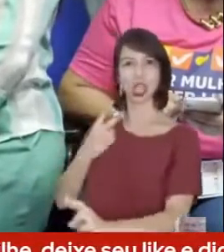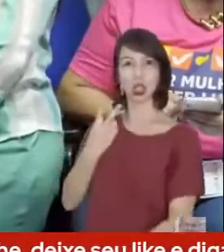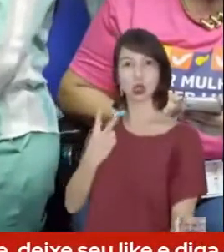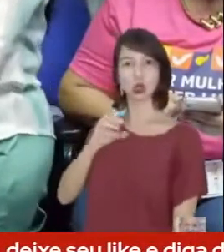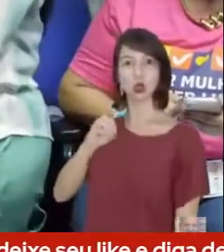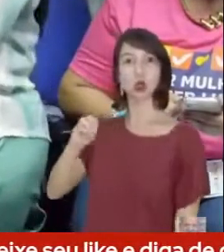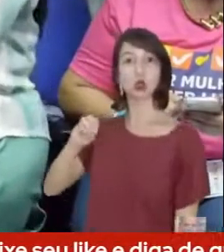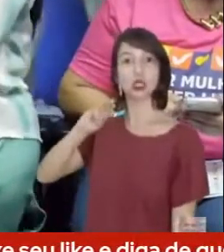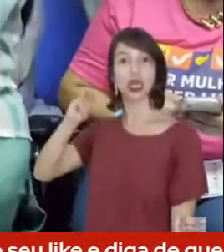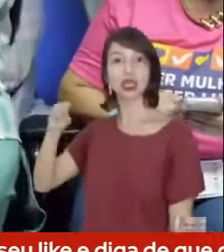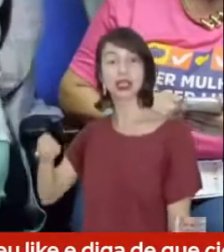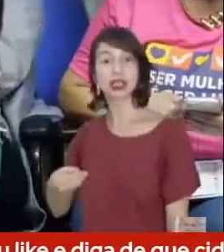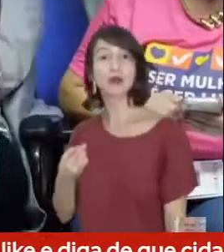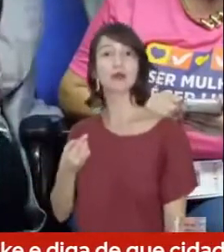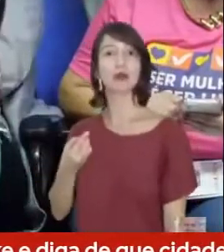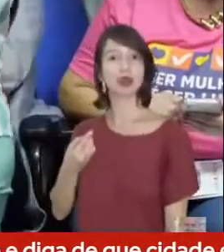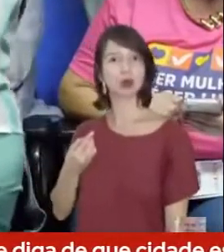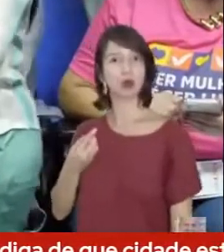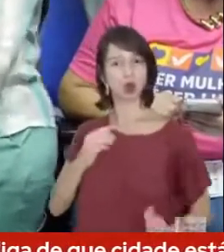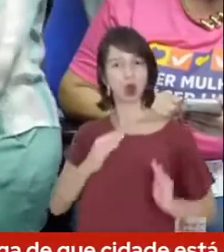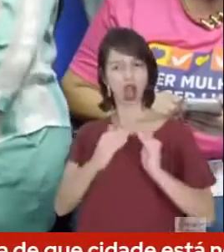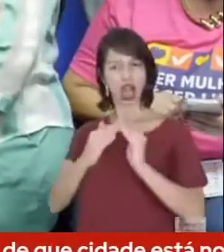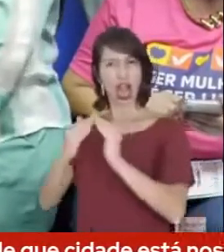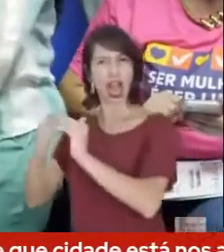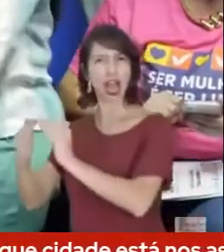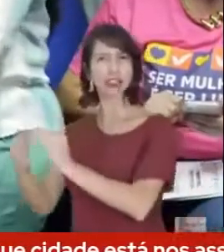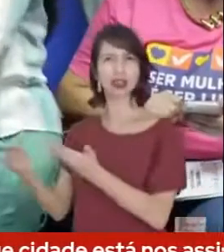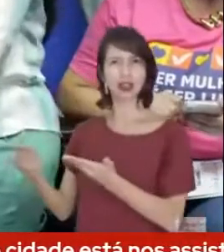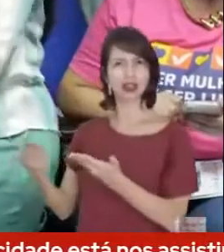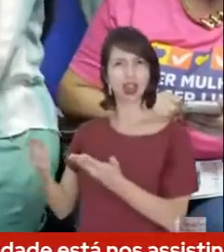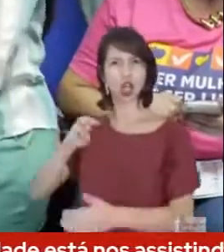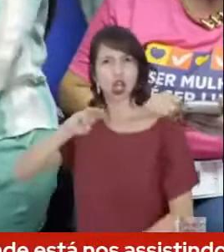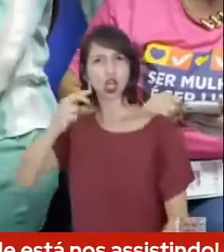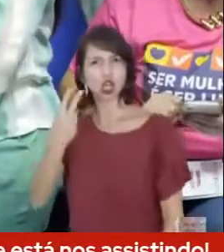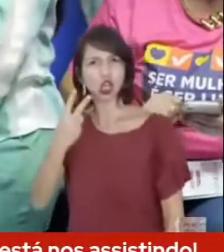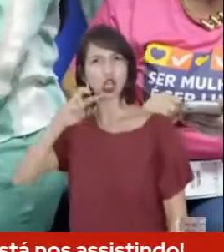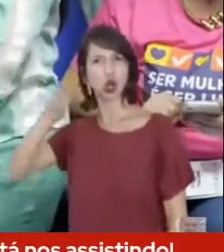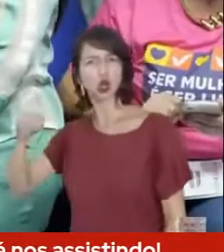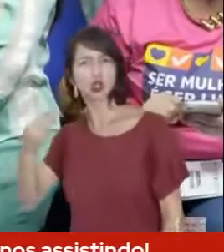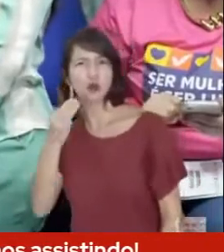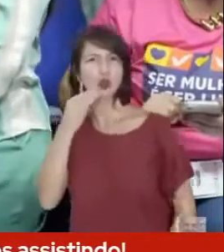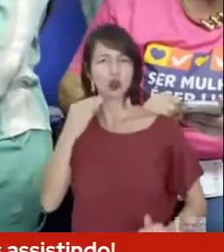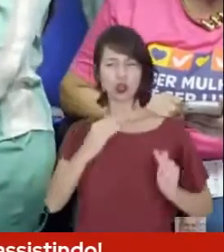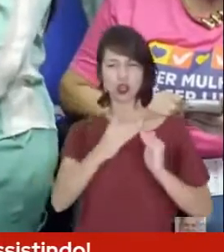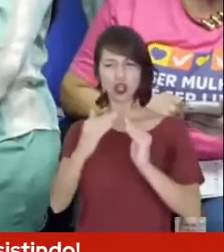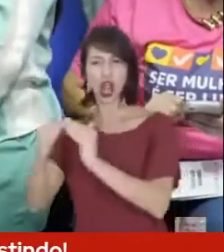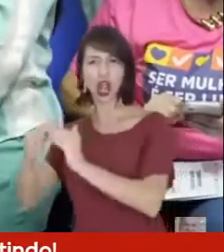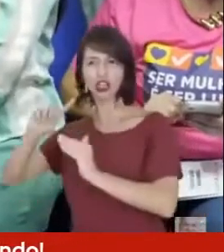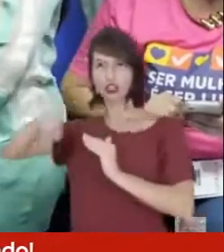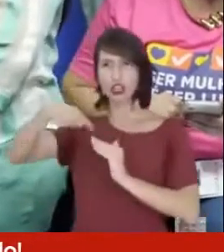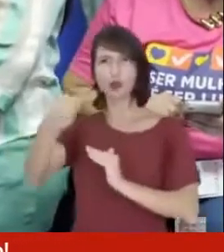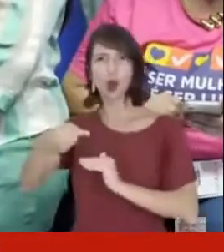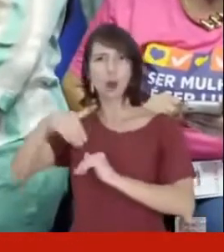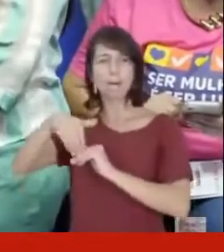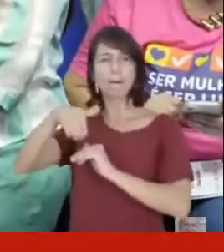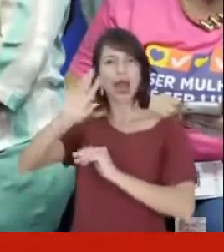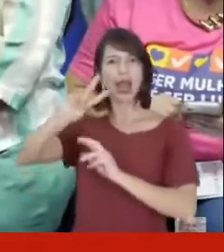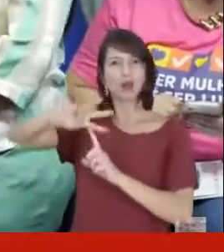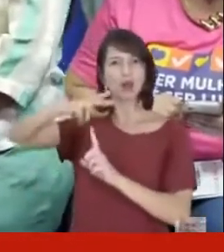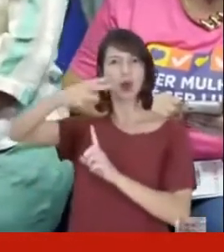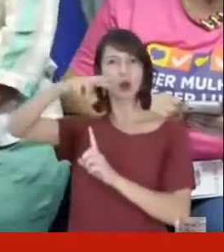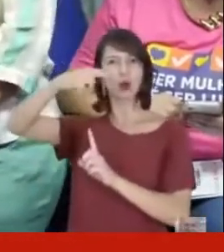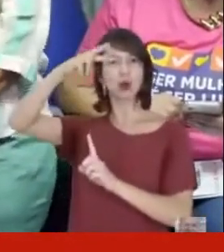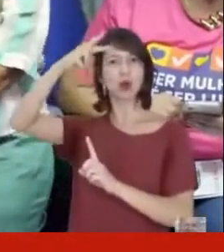mil casas, 2 milhões de casas, depois mais 2 milhões de casas. E eu quero dizer aos companheiros, ao presidente Lula, que ele